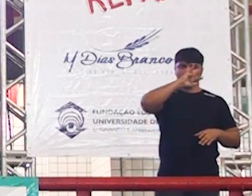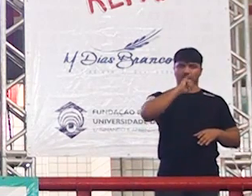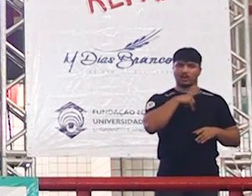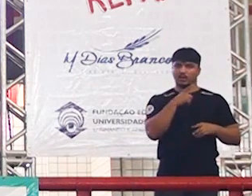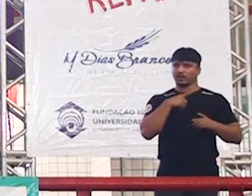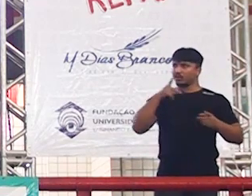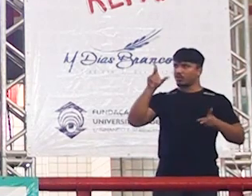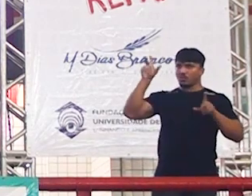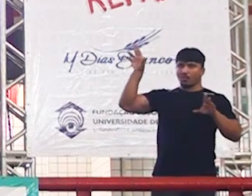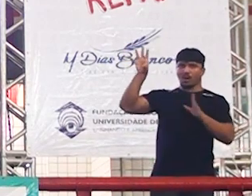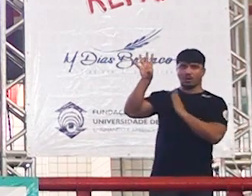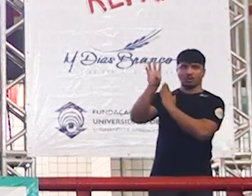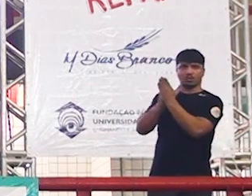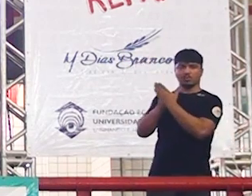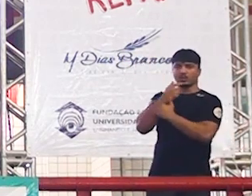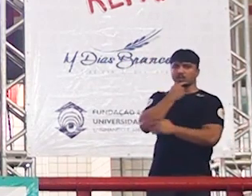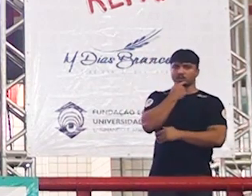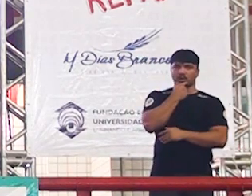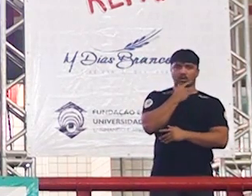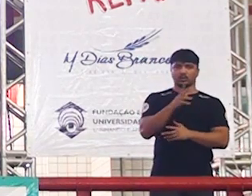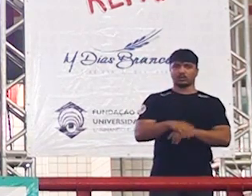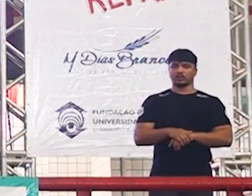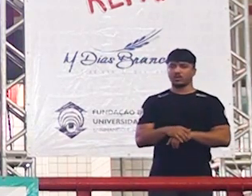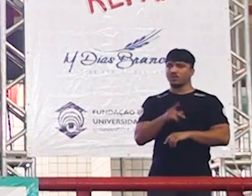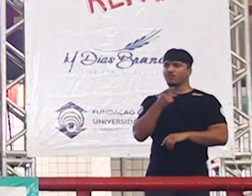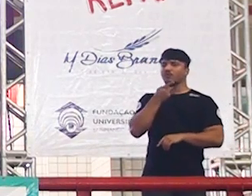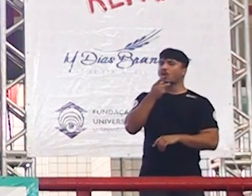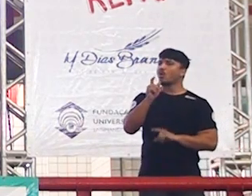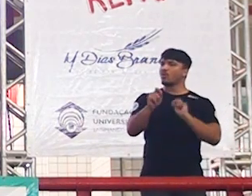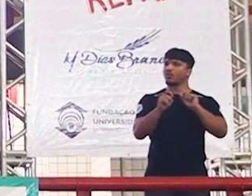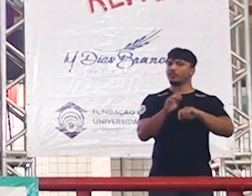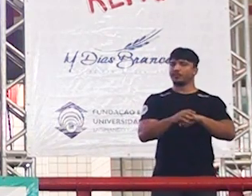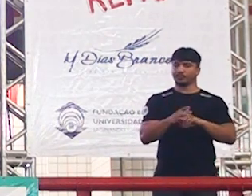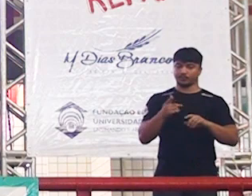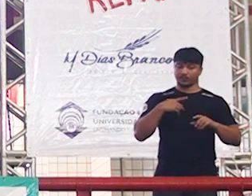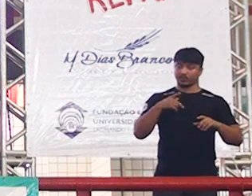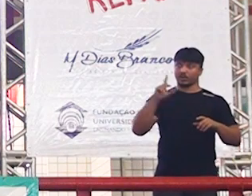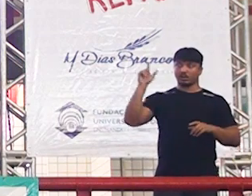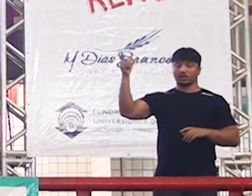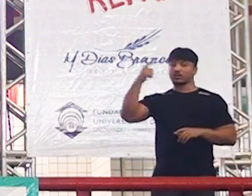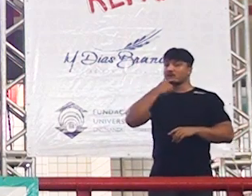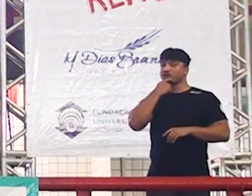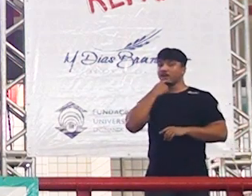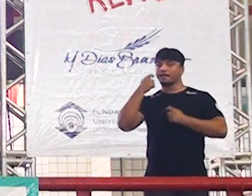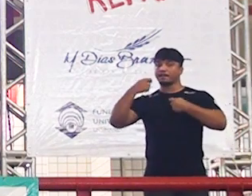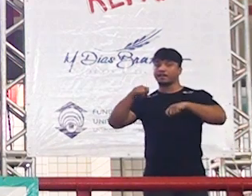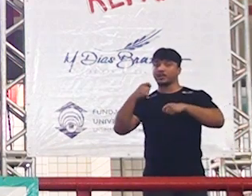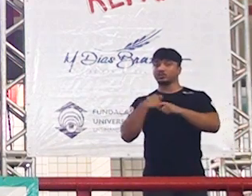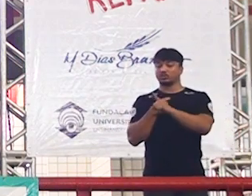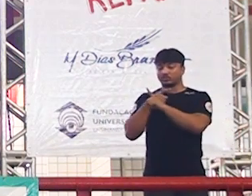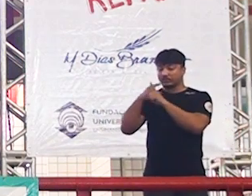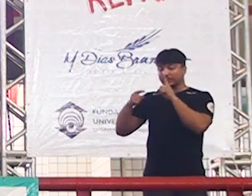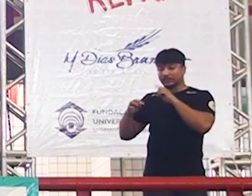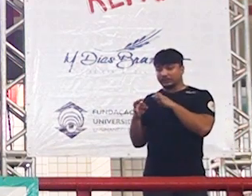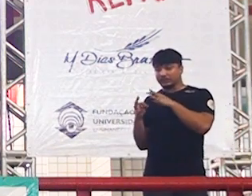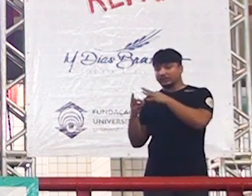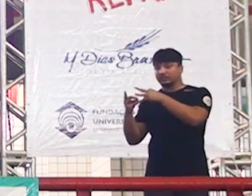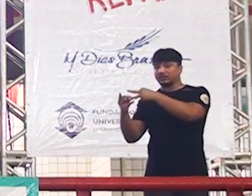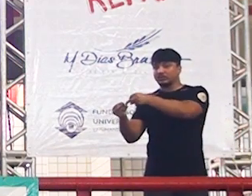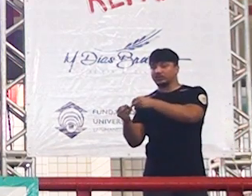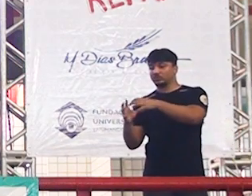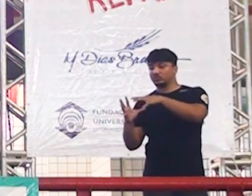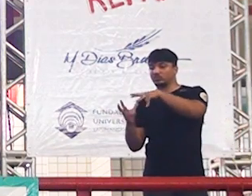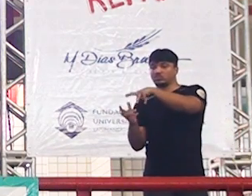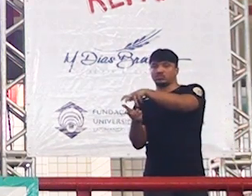estilo de vida britânico, ele teria respondido: a Grã-Bretanha precisou de metade dos recursos do